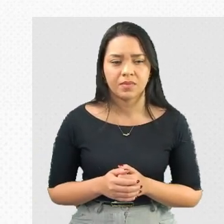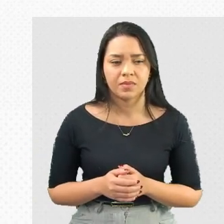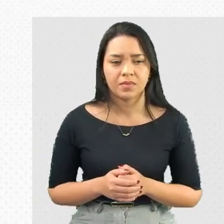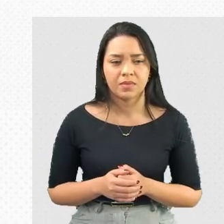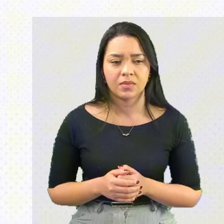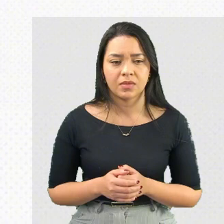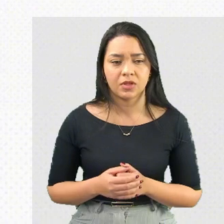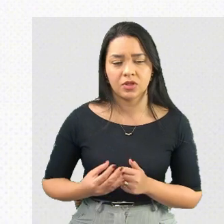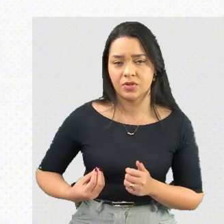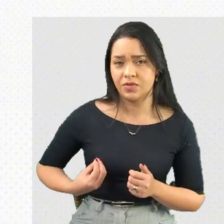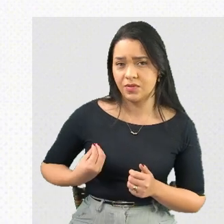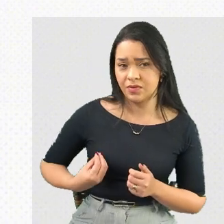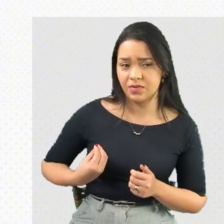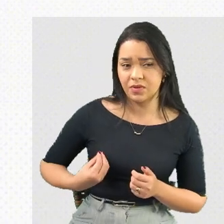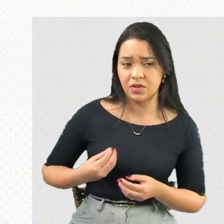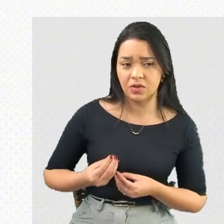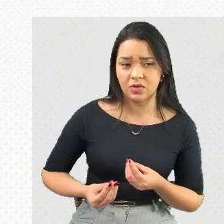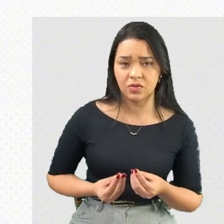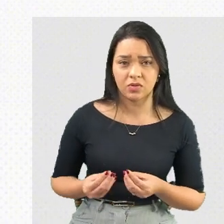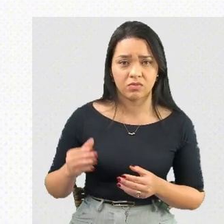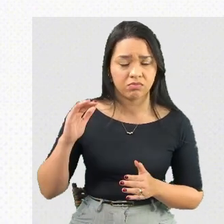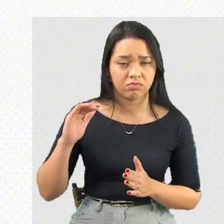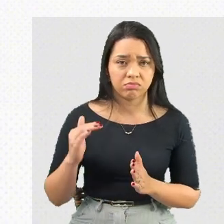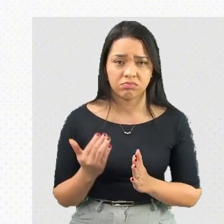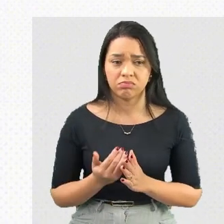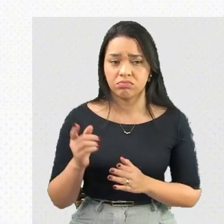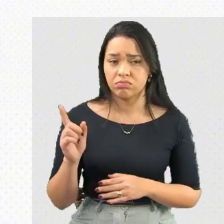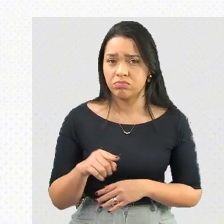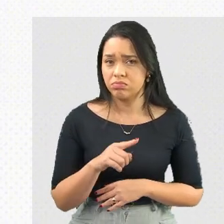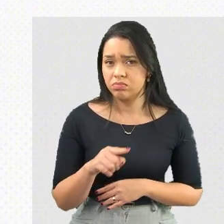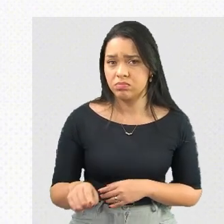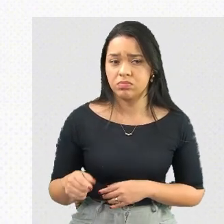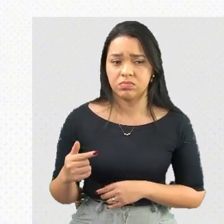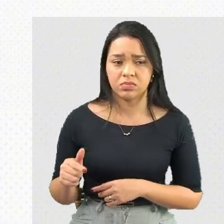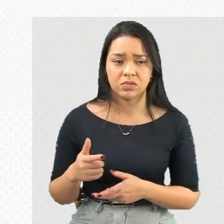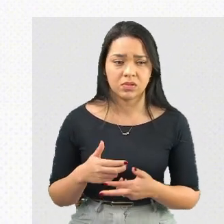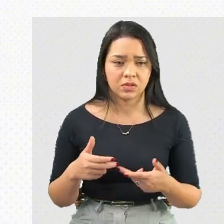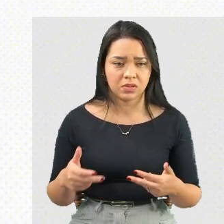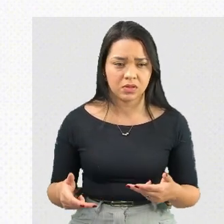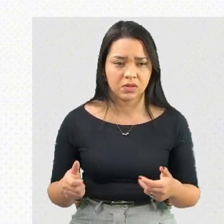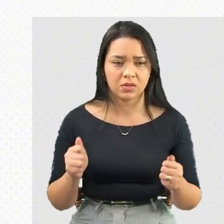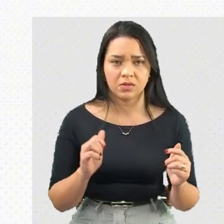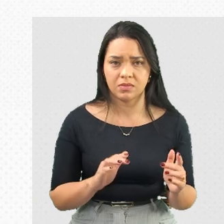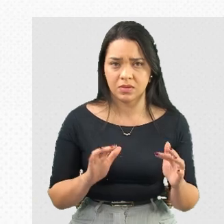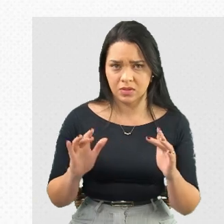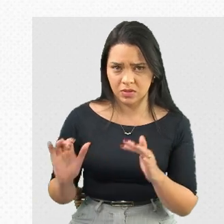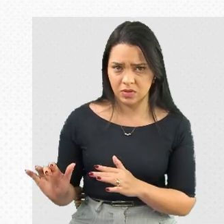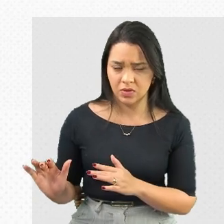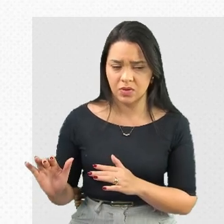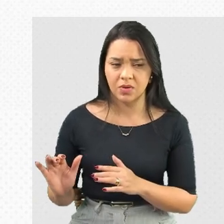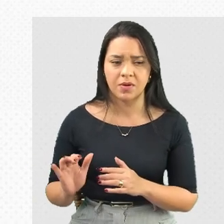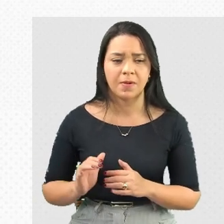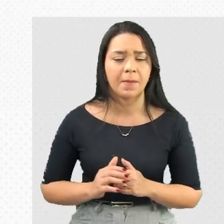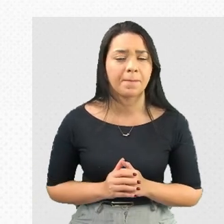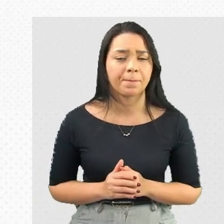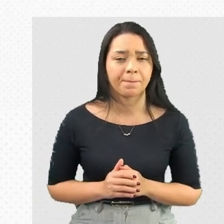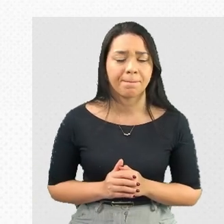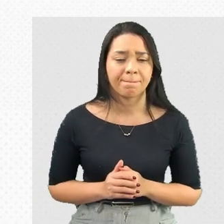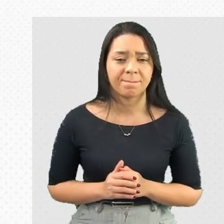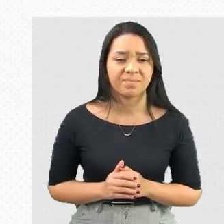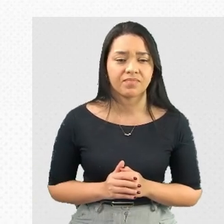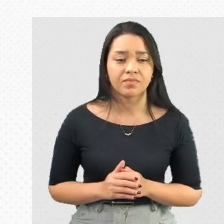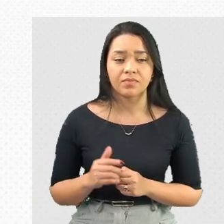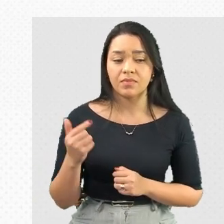ilegalidade de viver como um irregular, né? Sem passar pelos trâmites dos serviços migratórios,